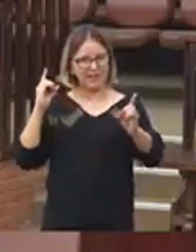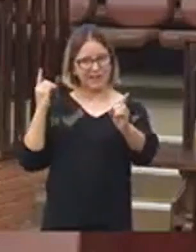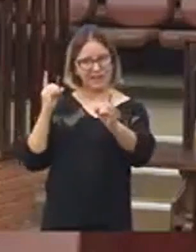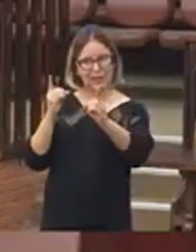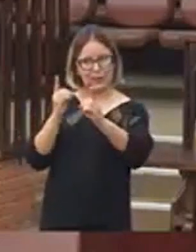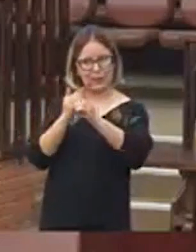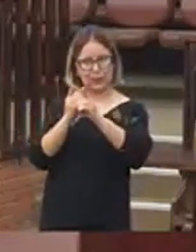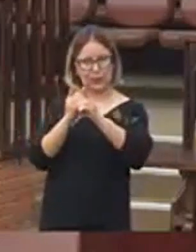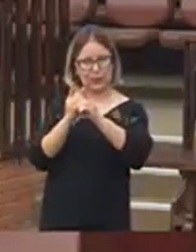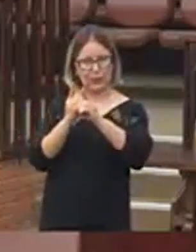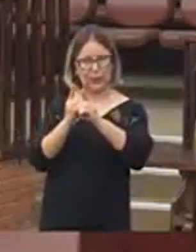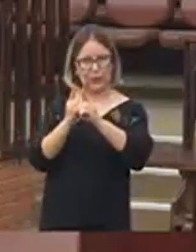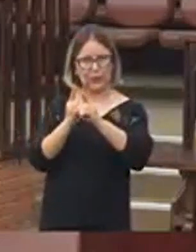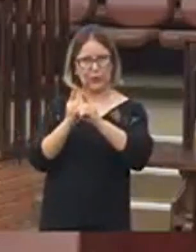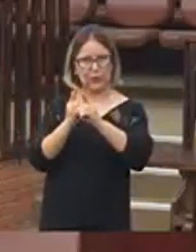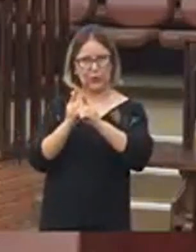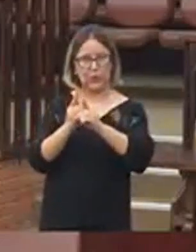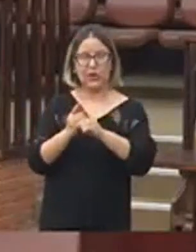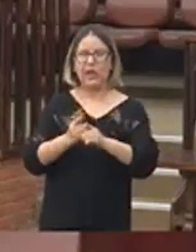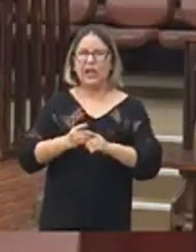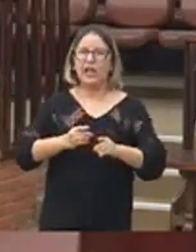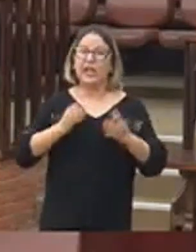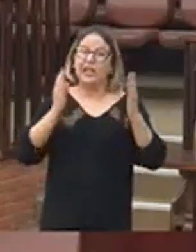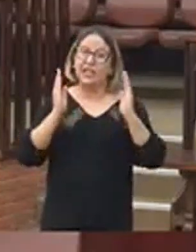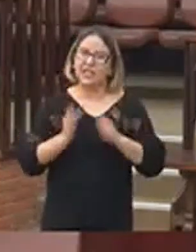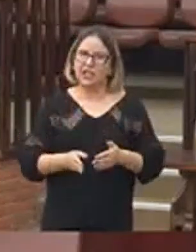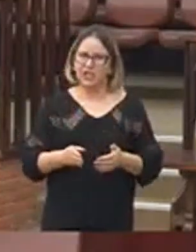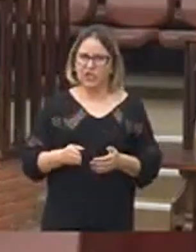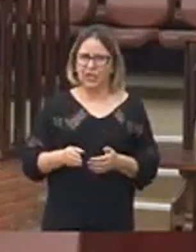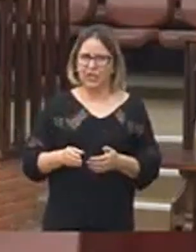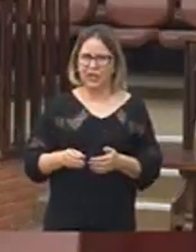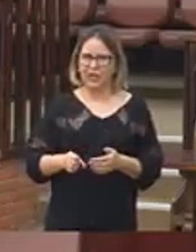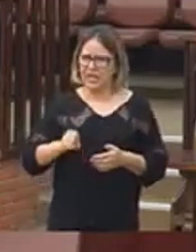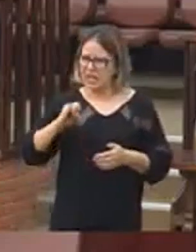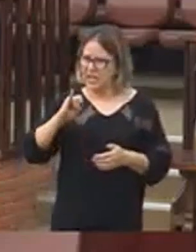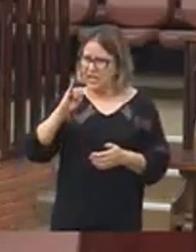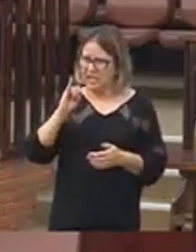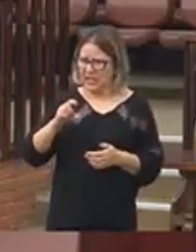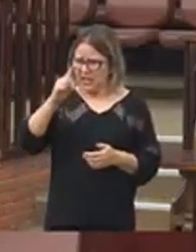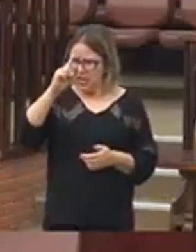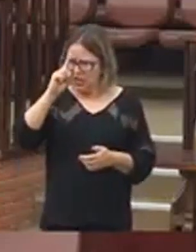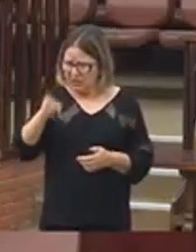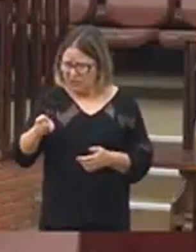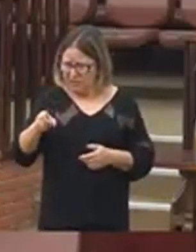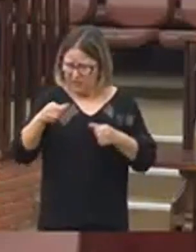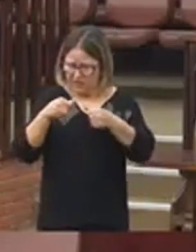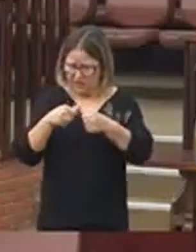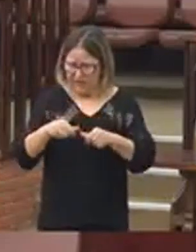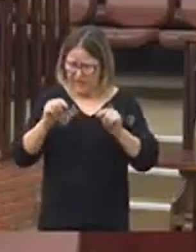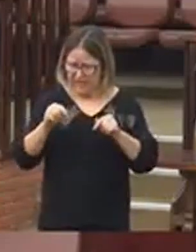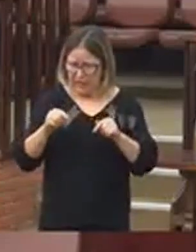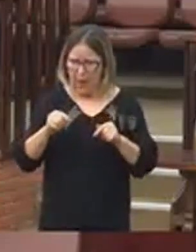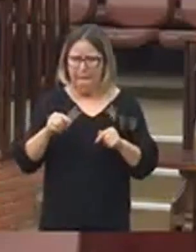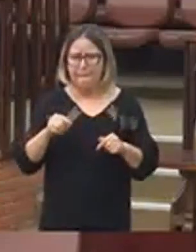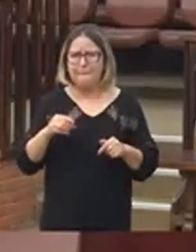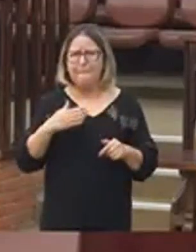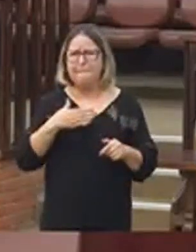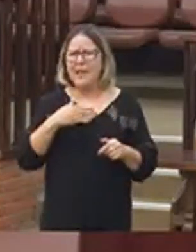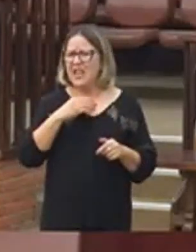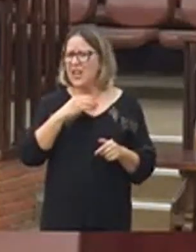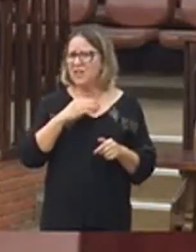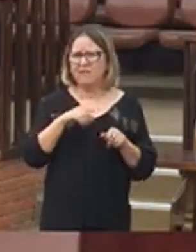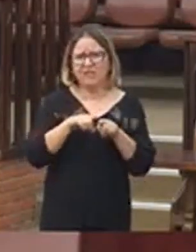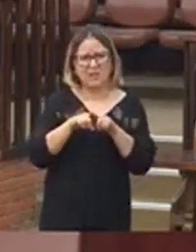chegou já metendo o dedo na cara dele. Se tu estivesses aqui, meu irmão não teria morrido. Maria ficou em